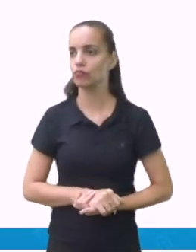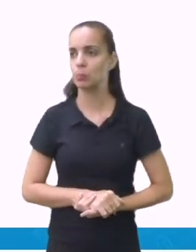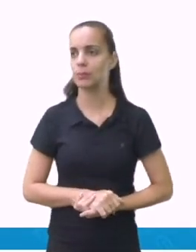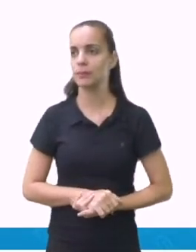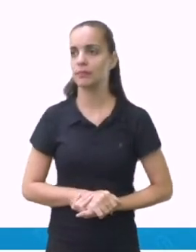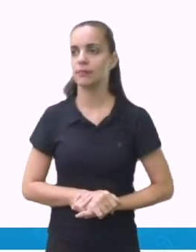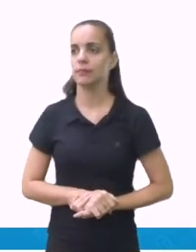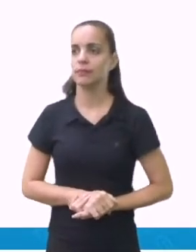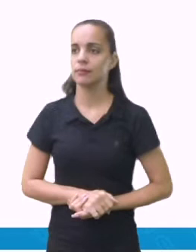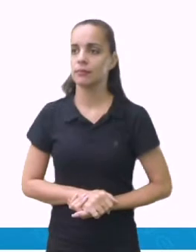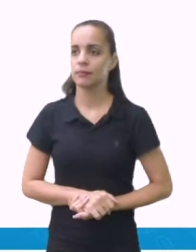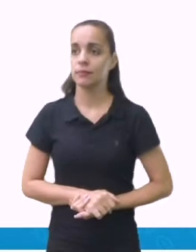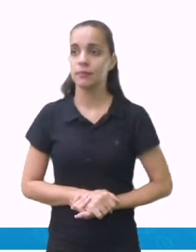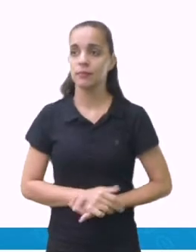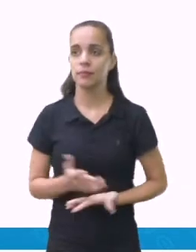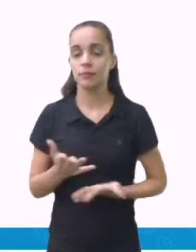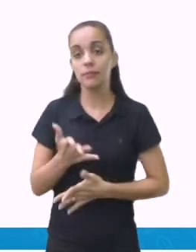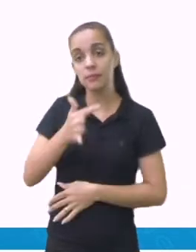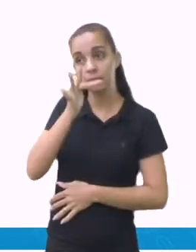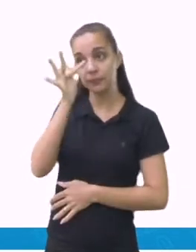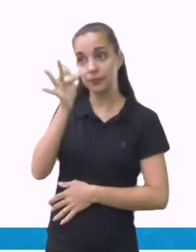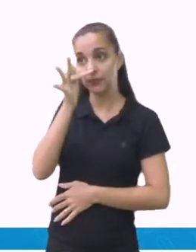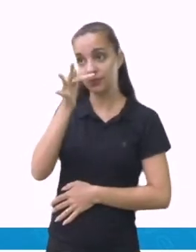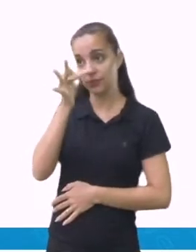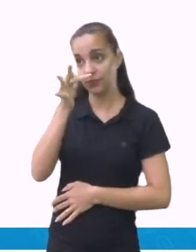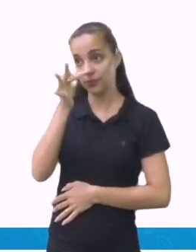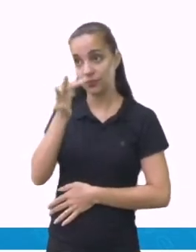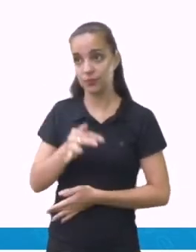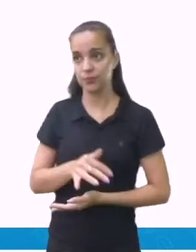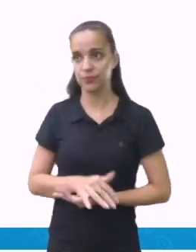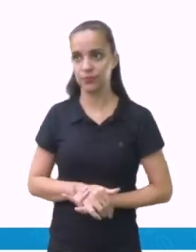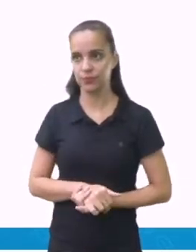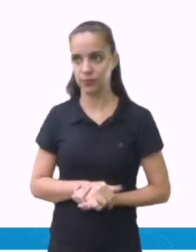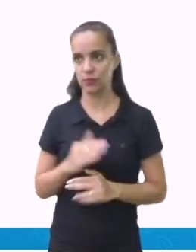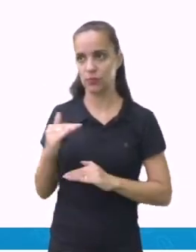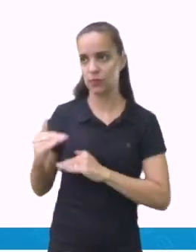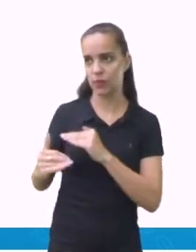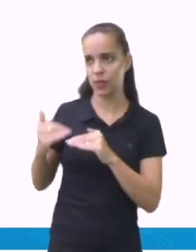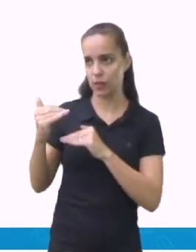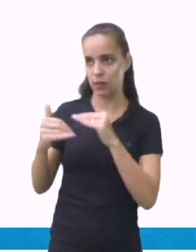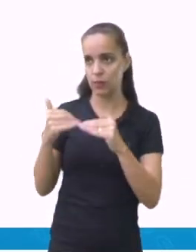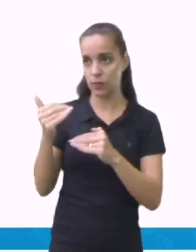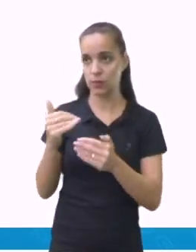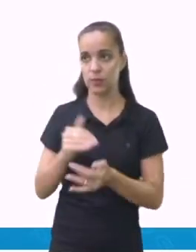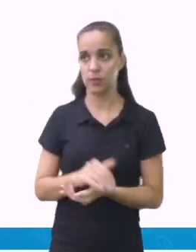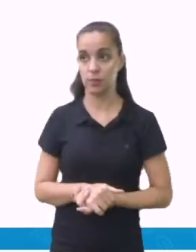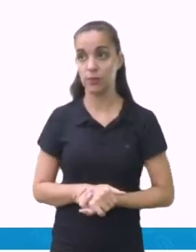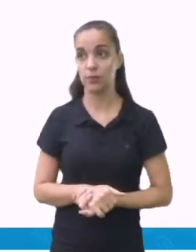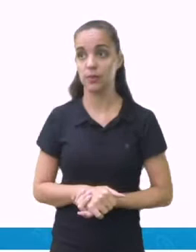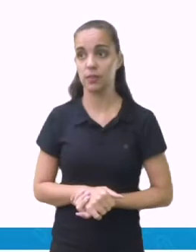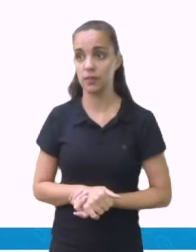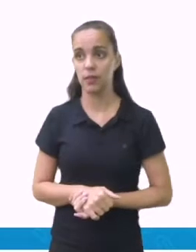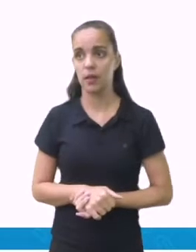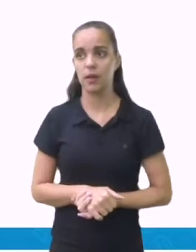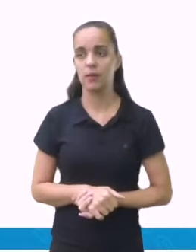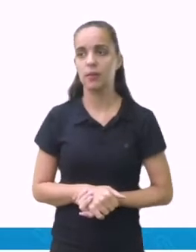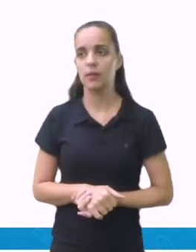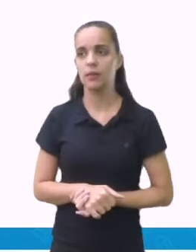Agora, nós vamos falar da reprodução. Então, nós temos